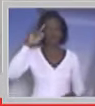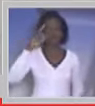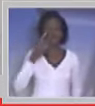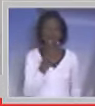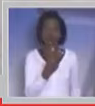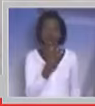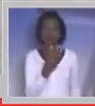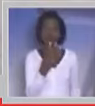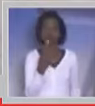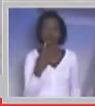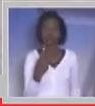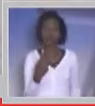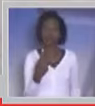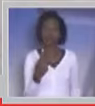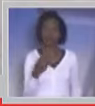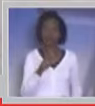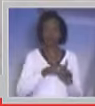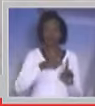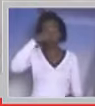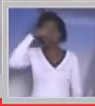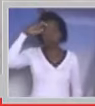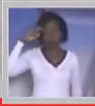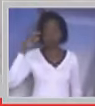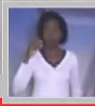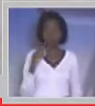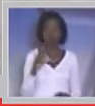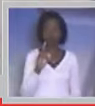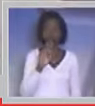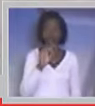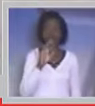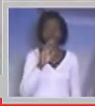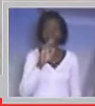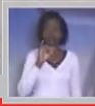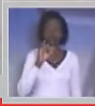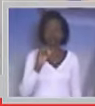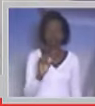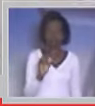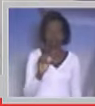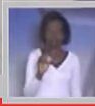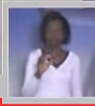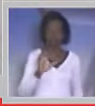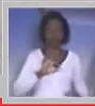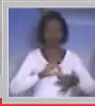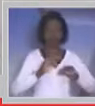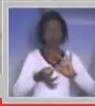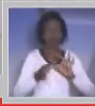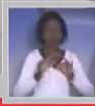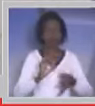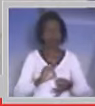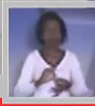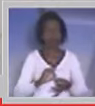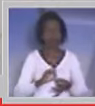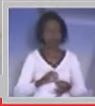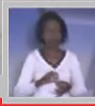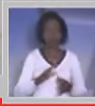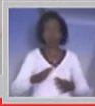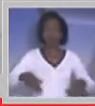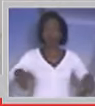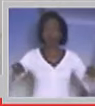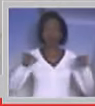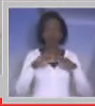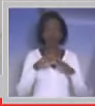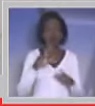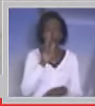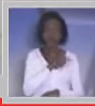o último dia no dia Trinta e Um de Janeiro publicou no Diário Oficial a demissão de todos os professores todos os